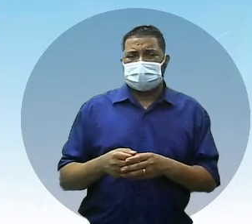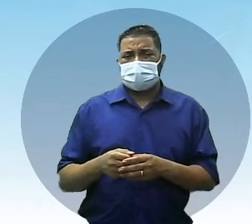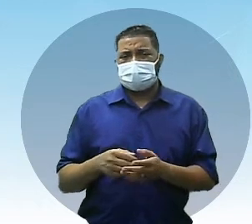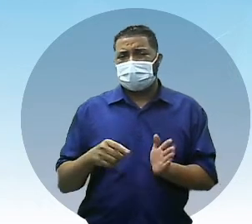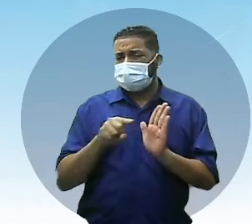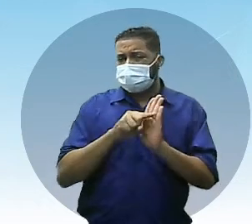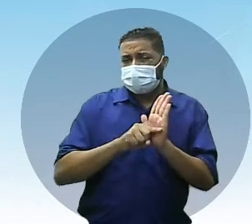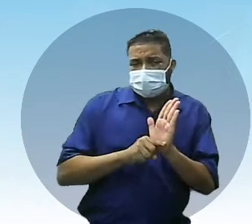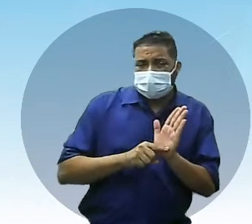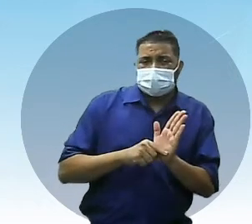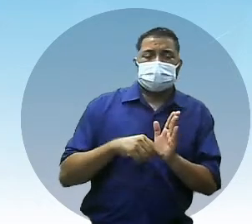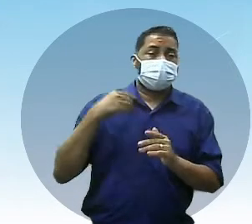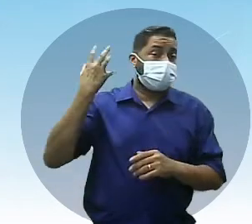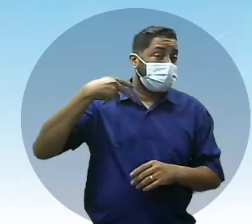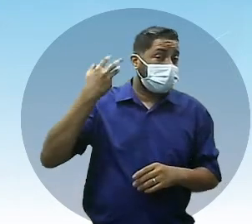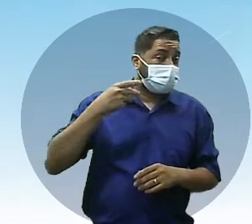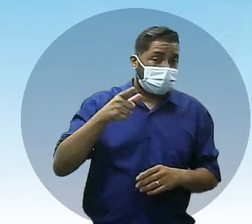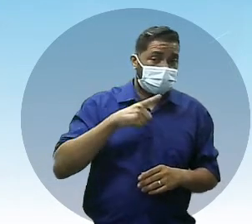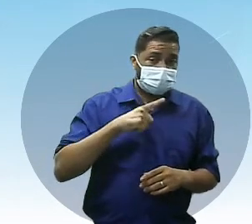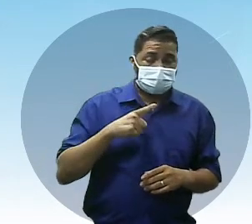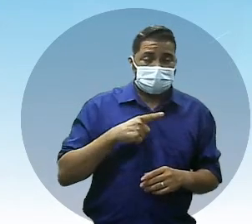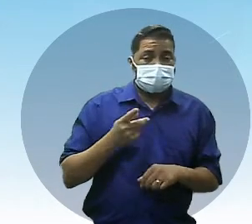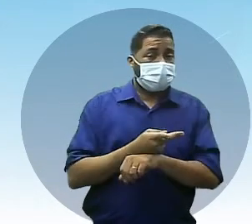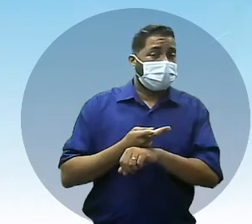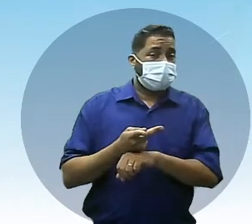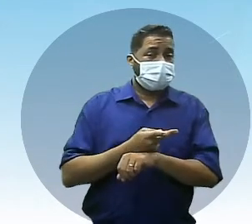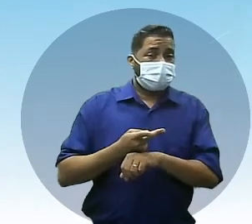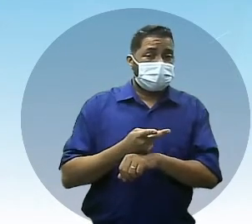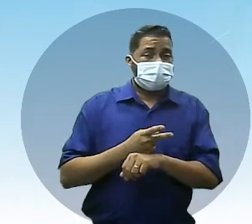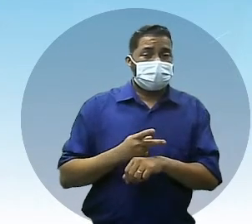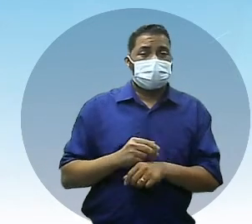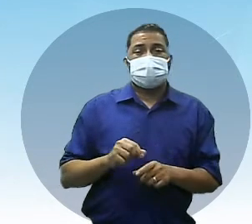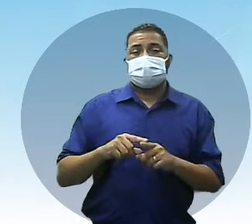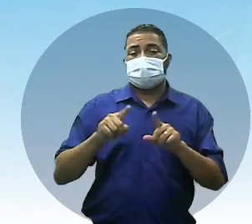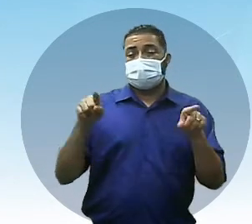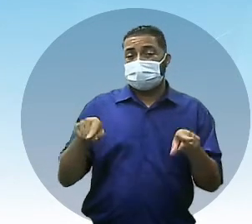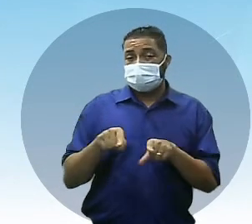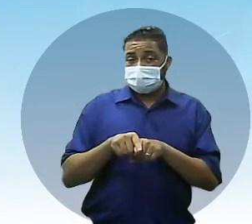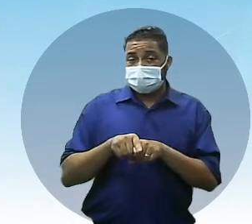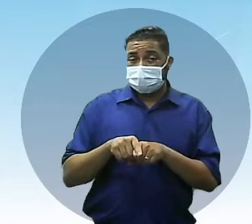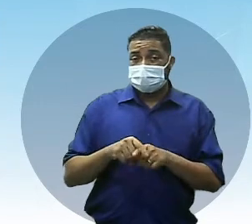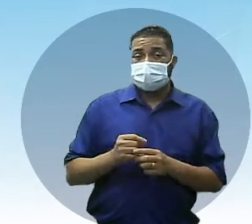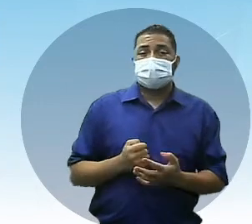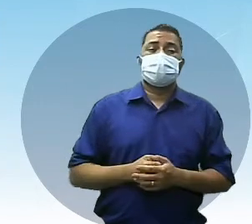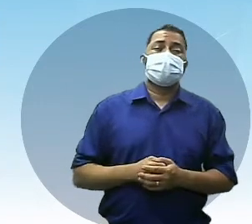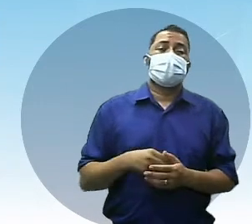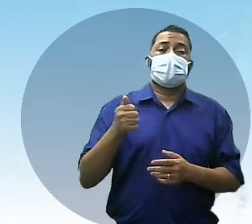musical, player musical que você tiver, procure lá o álbum